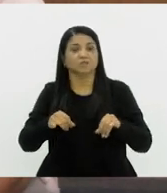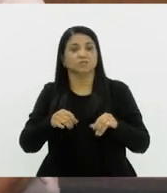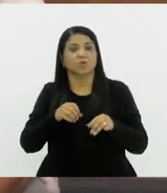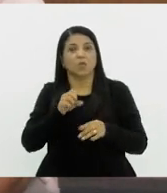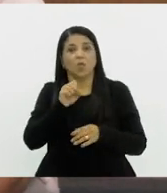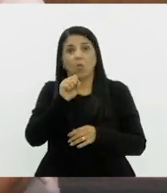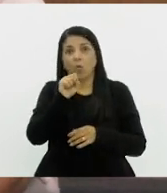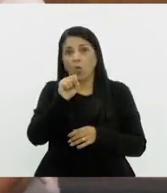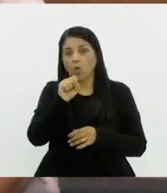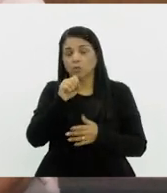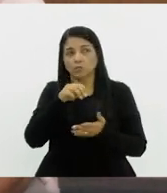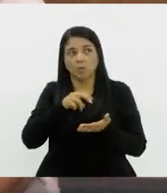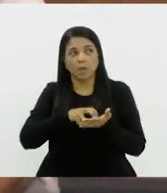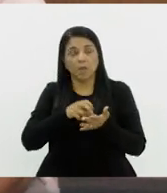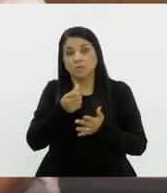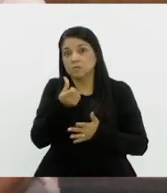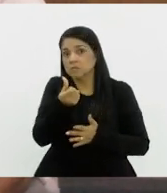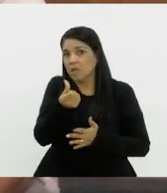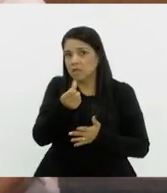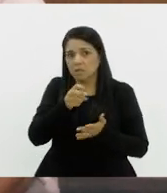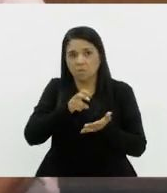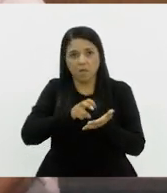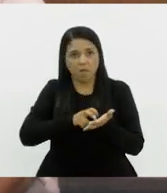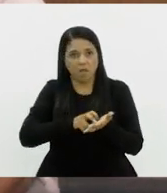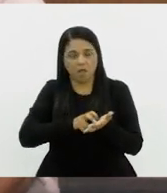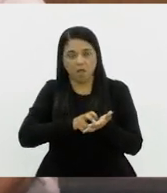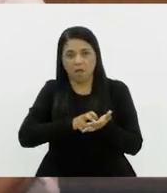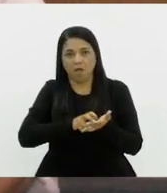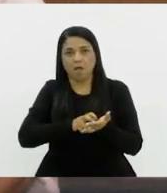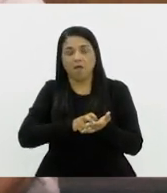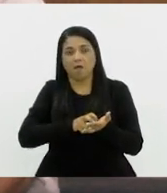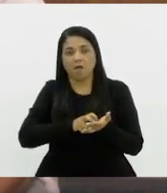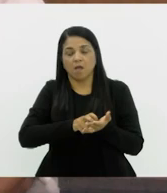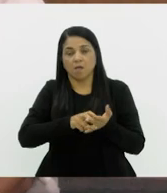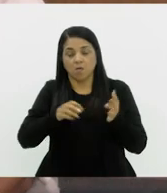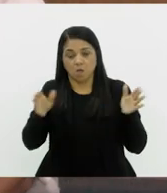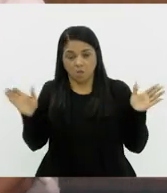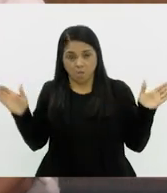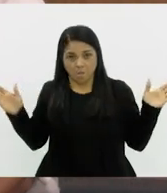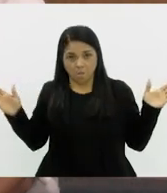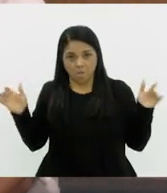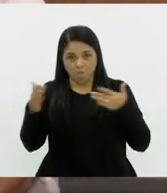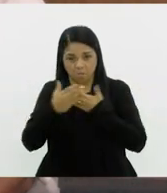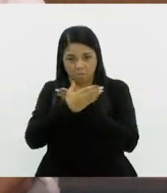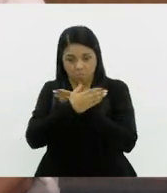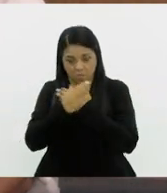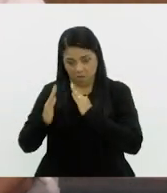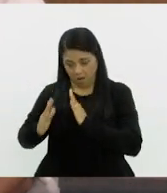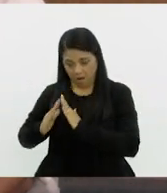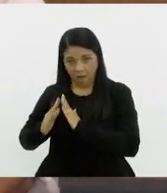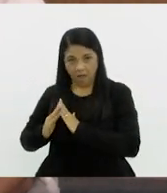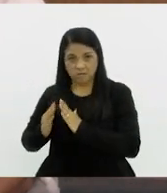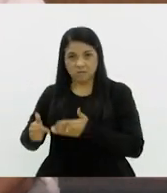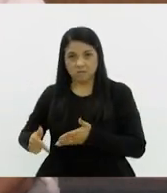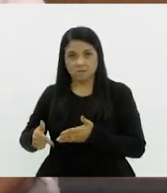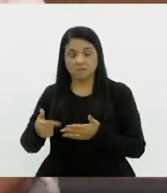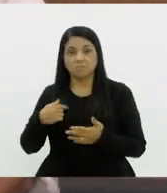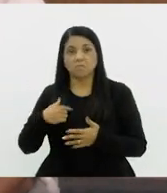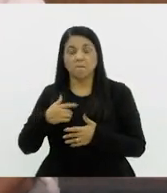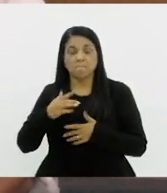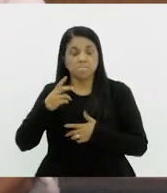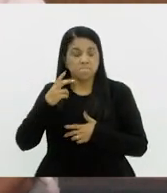eu já acordei às vezes 6 da manhã, eu moro bem embaixo do Cristo, com barulho de aeronave. Às